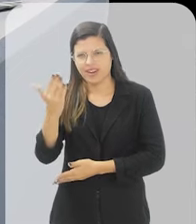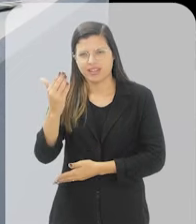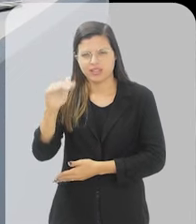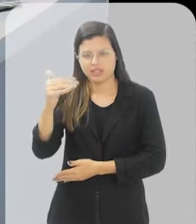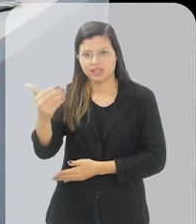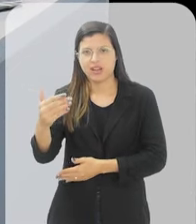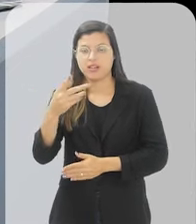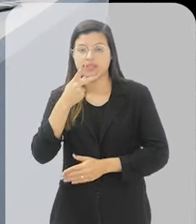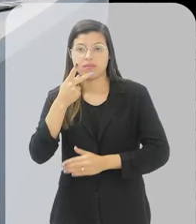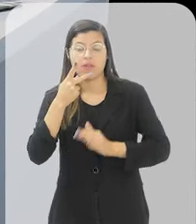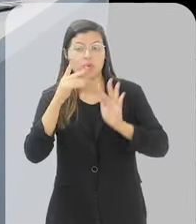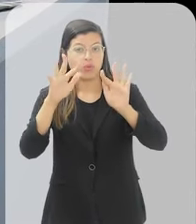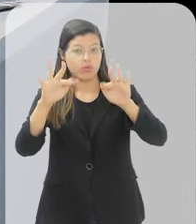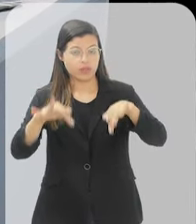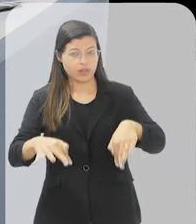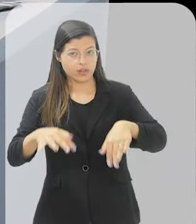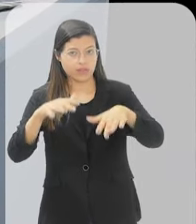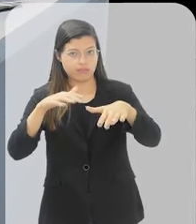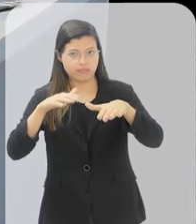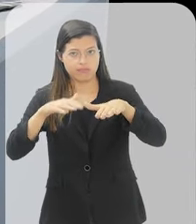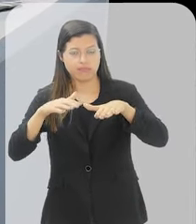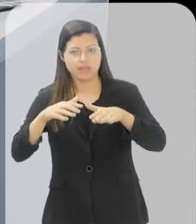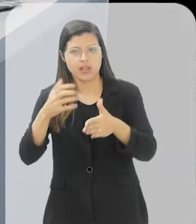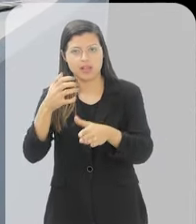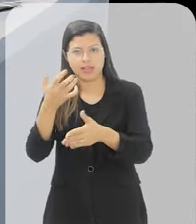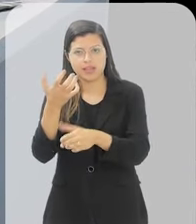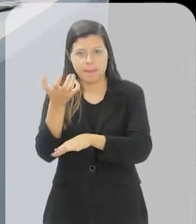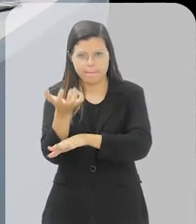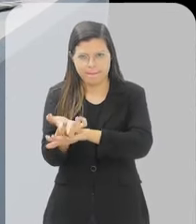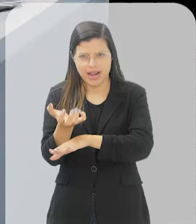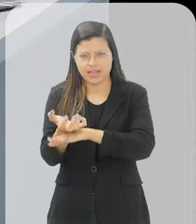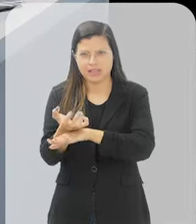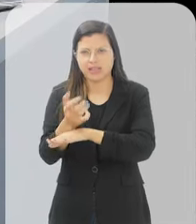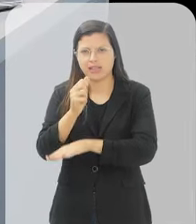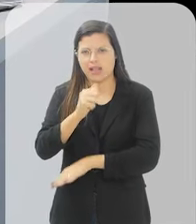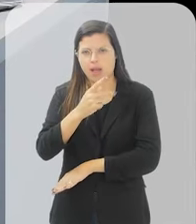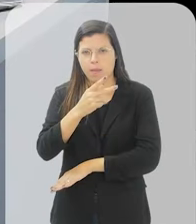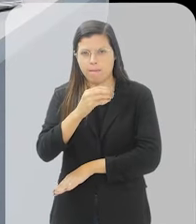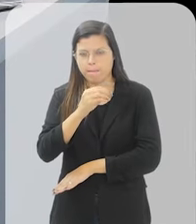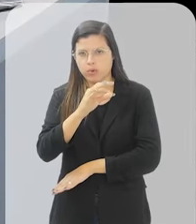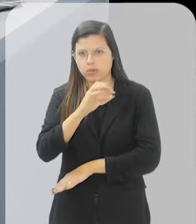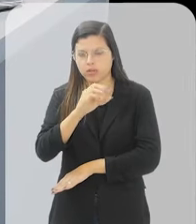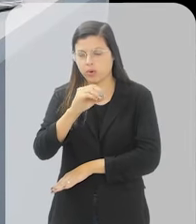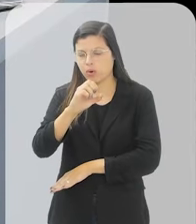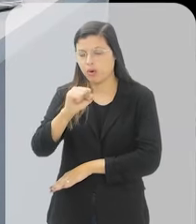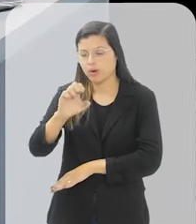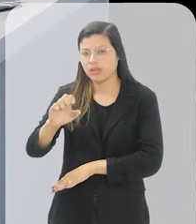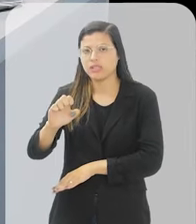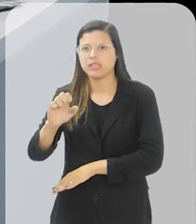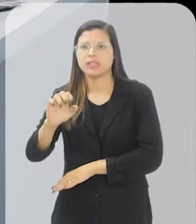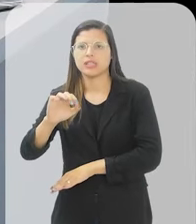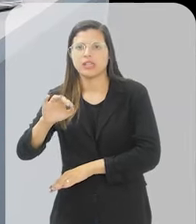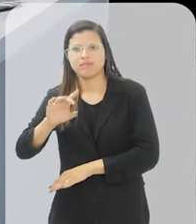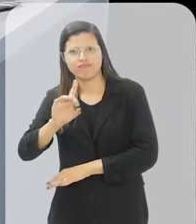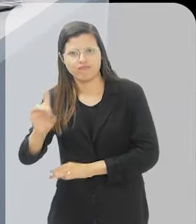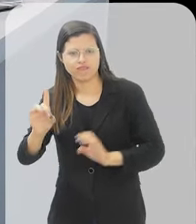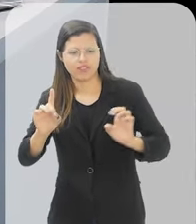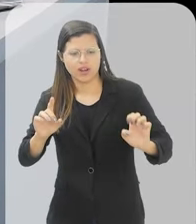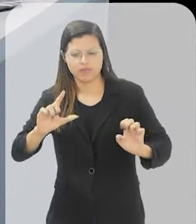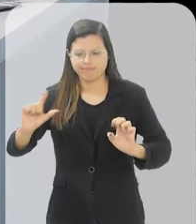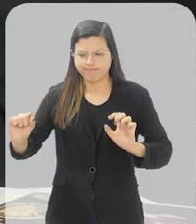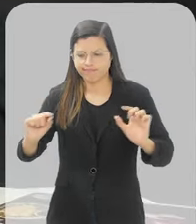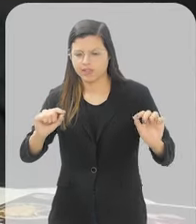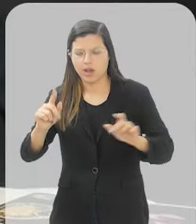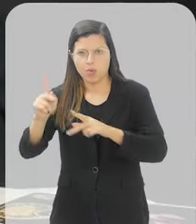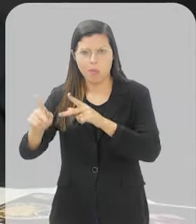final do desfile, lá na Praça da Apoteose, a alegoria sai pela direita, o público sai pela esquerda e a fantasia do